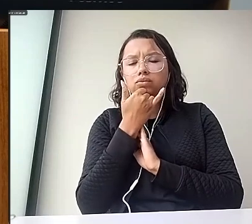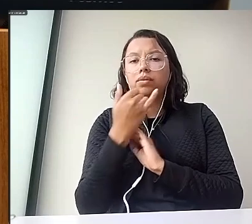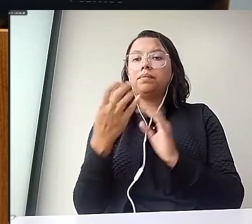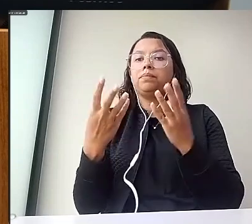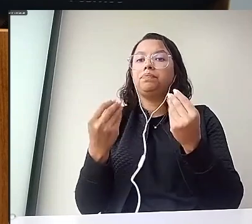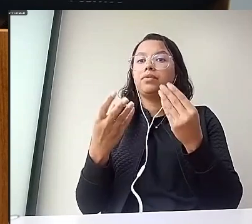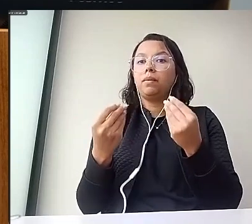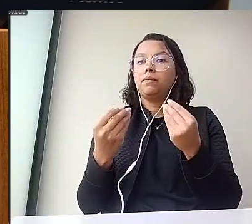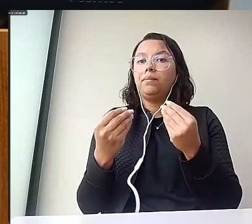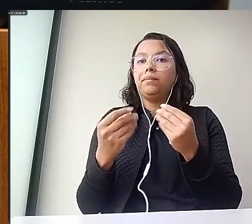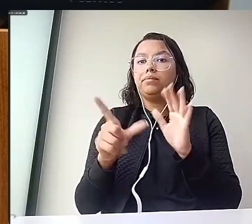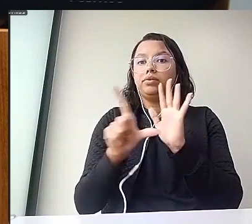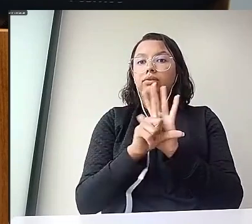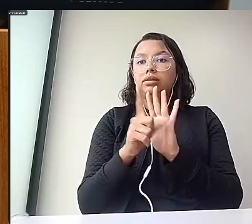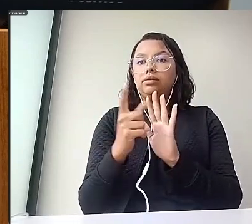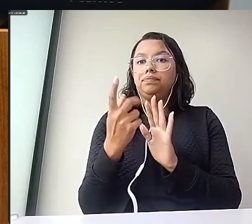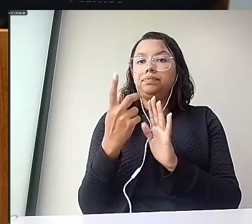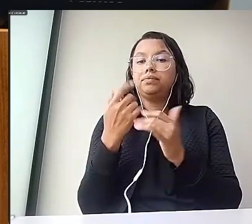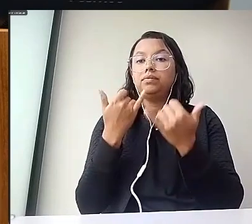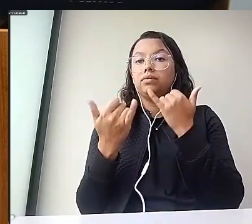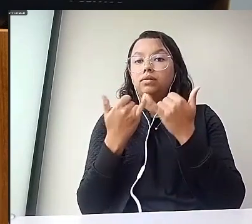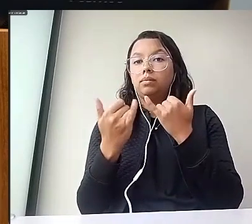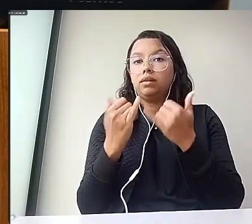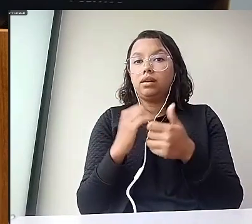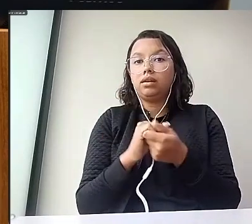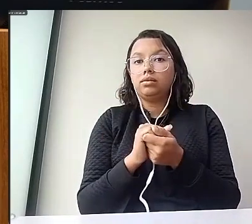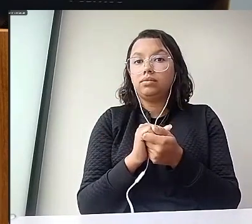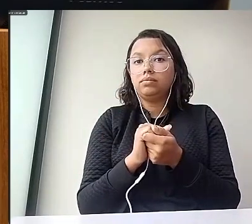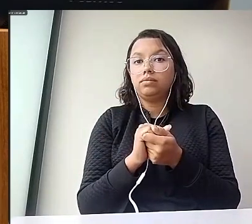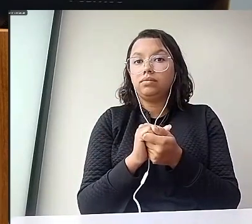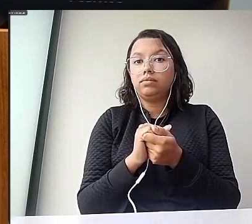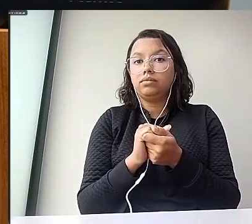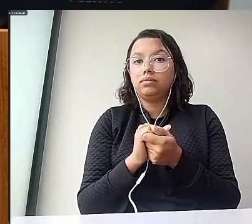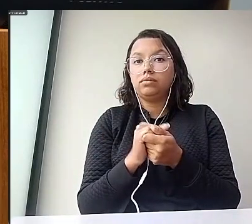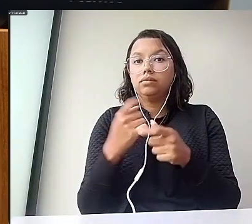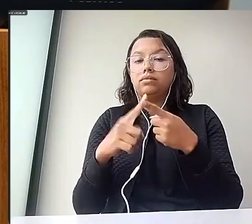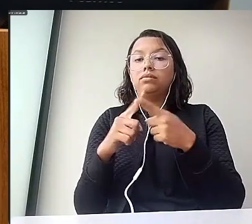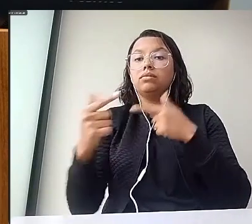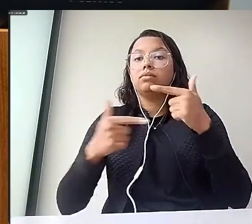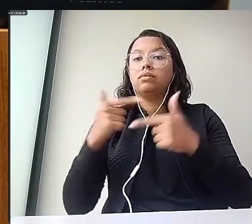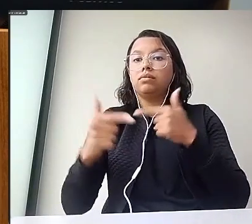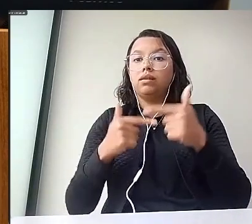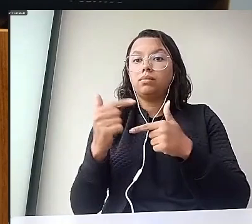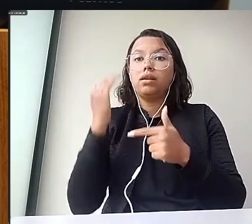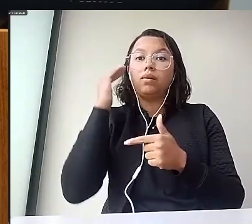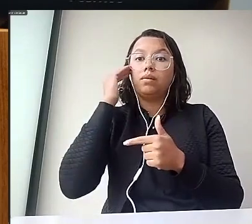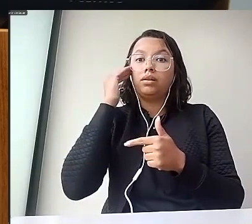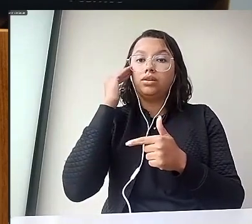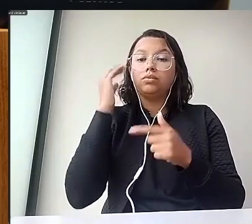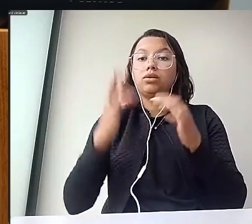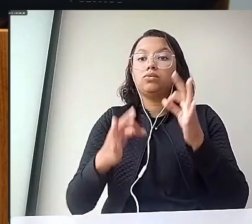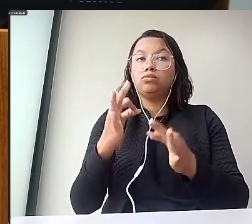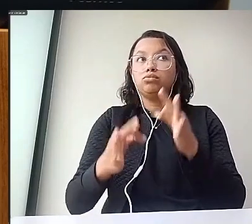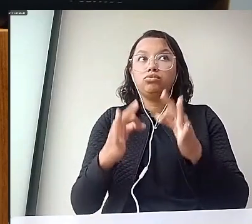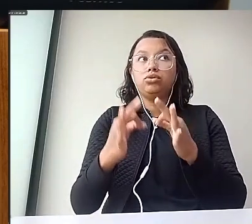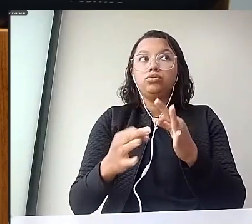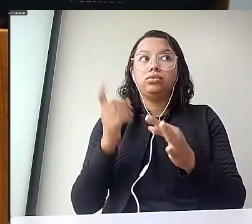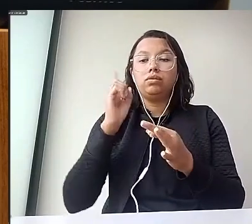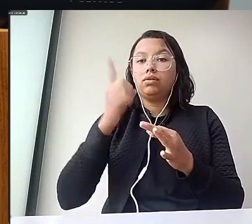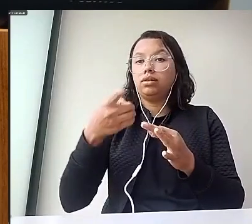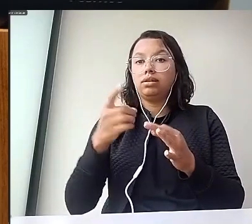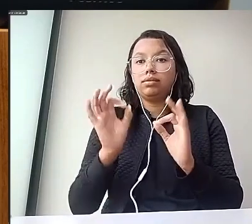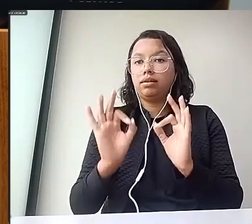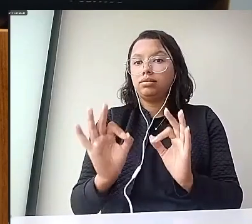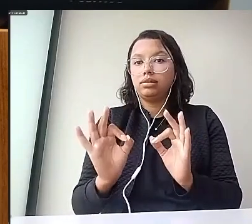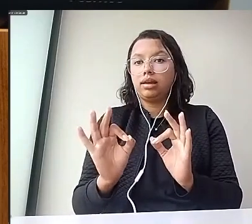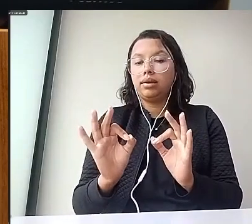que parecem loi cadre, né? Porque trabalham com conceitos jurídicos indeterminados.